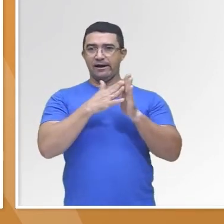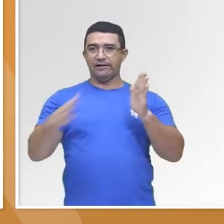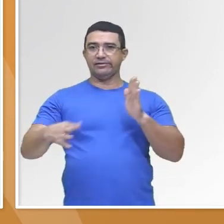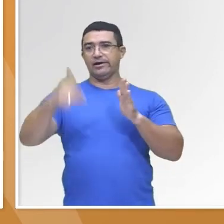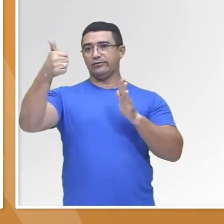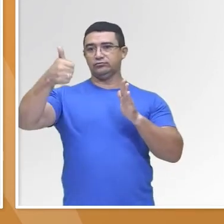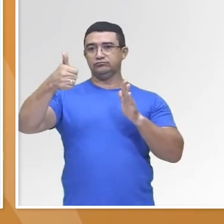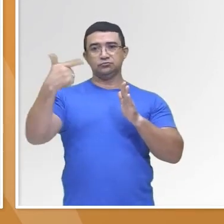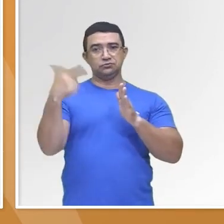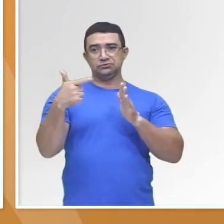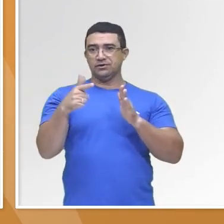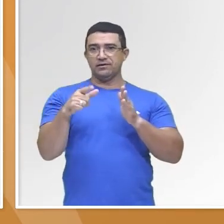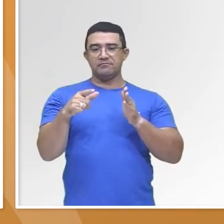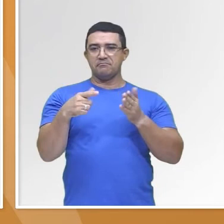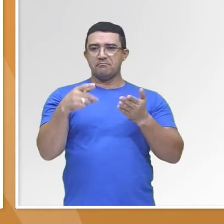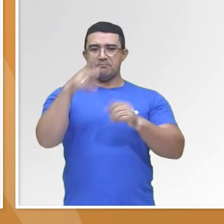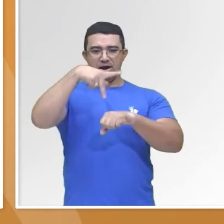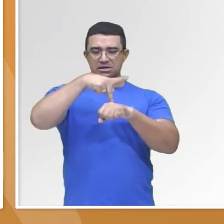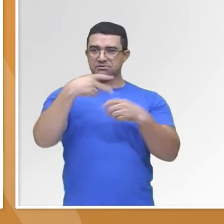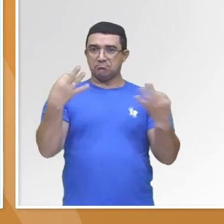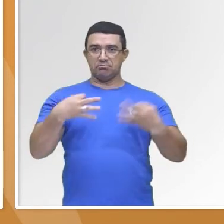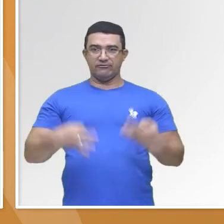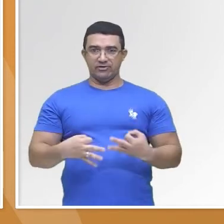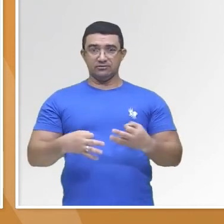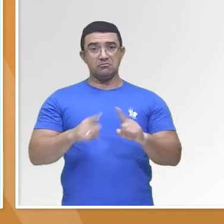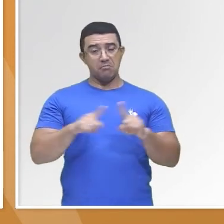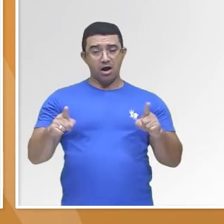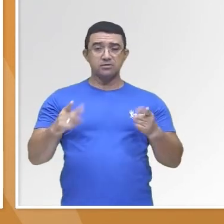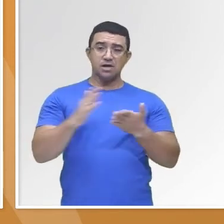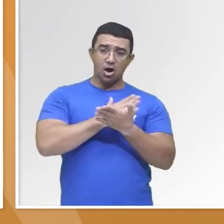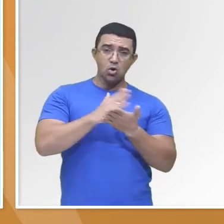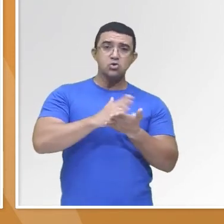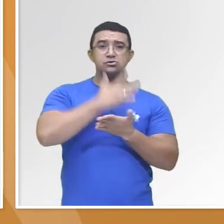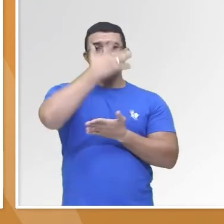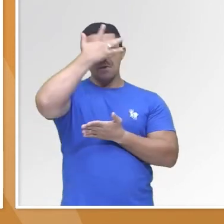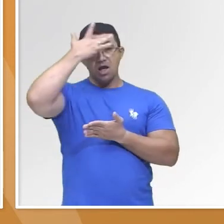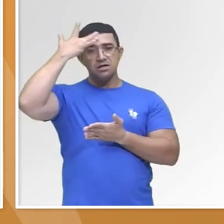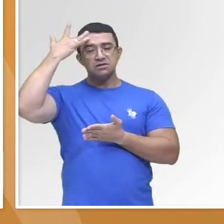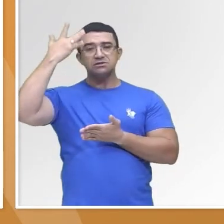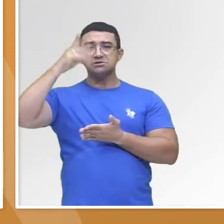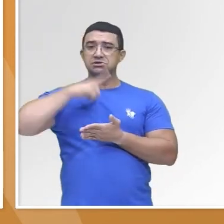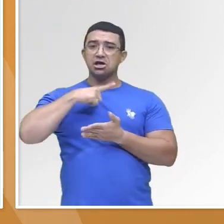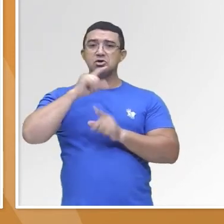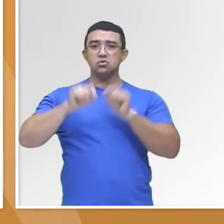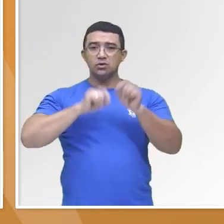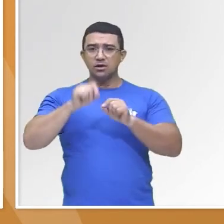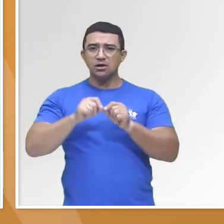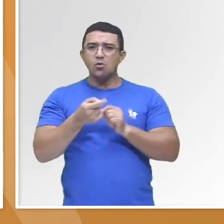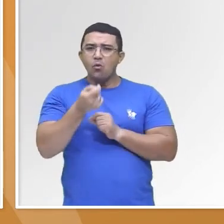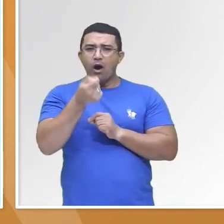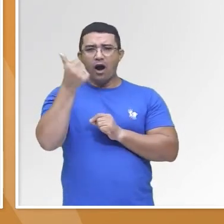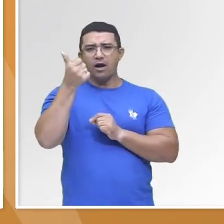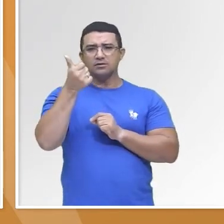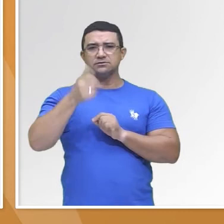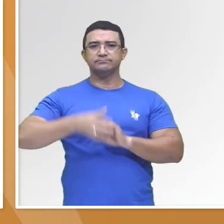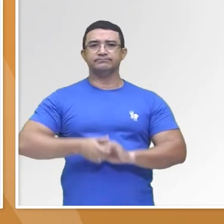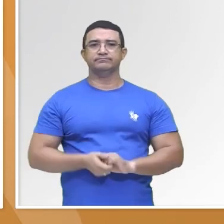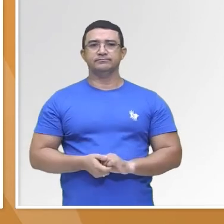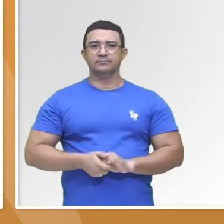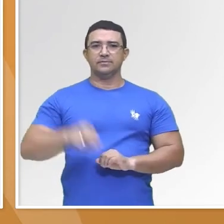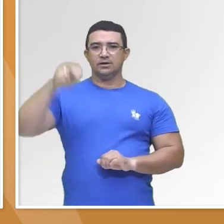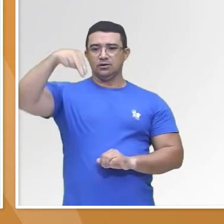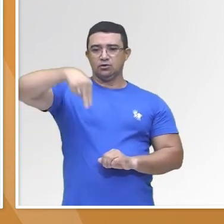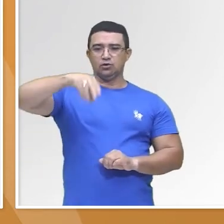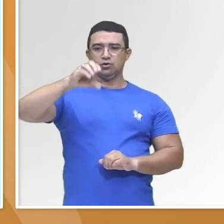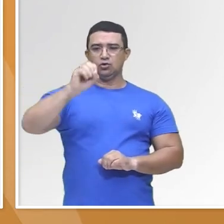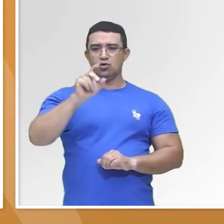perfeito, não tem país sem problema, mas nós temos países que chegam bem próximos. Então, olha só, a Noruega,